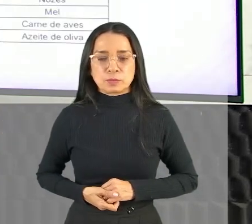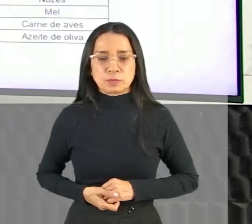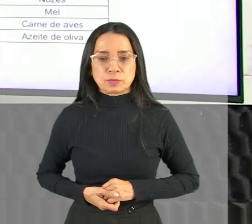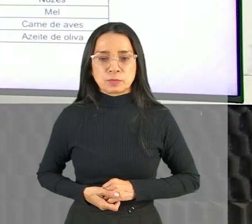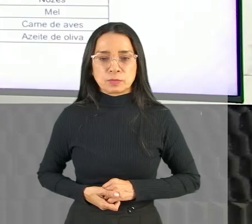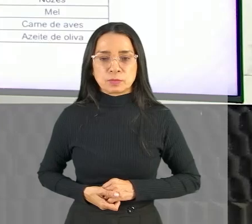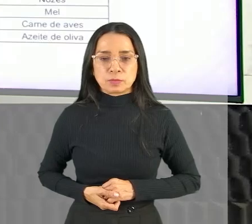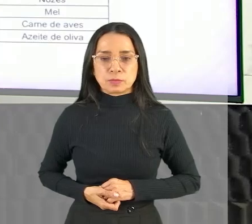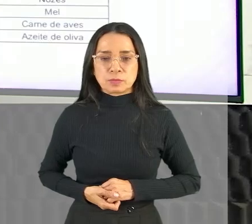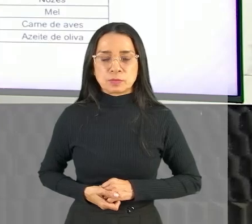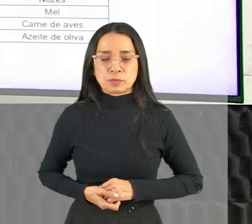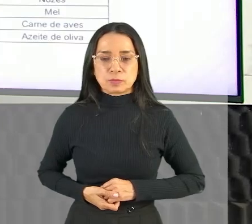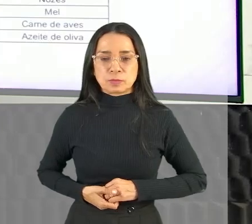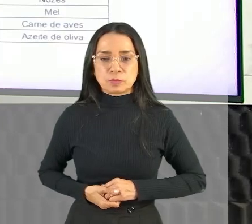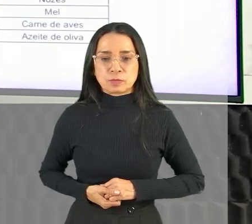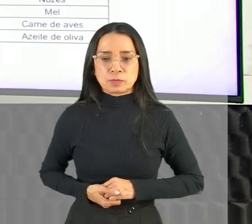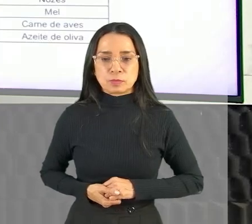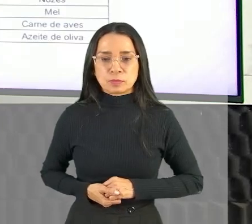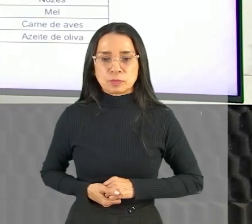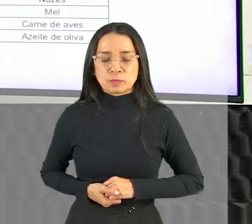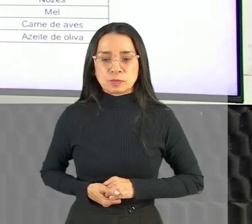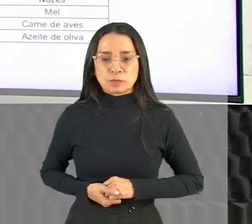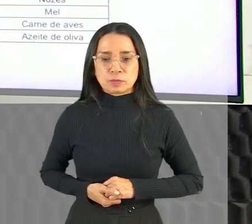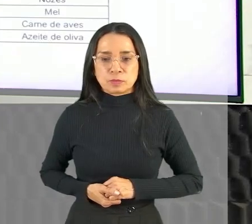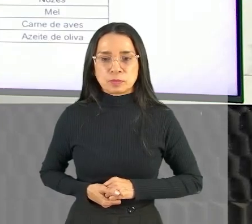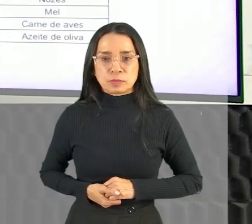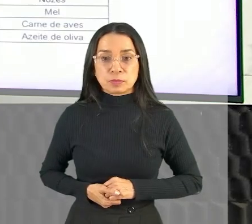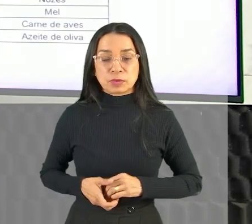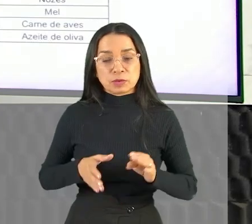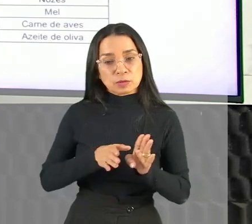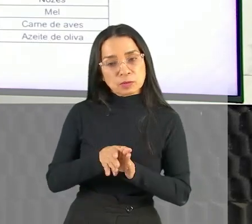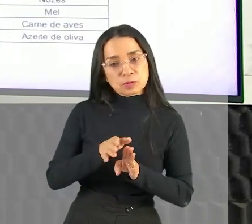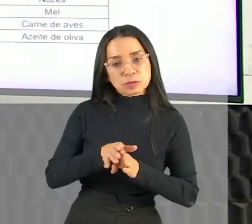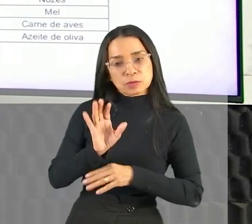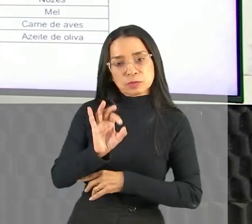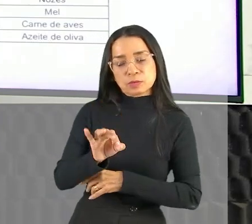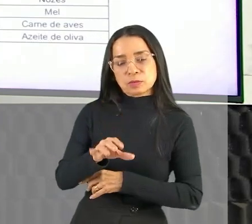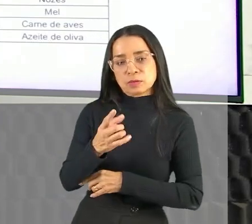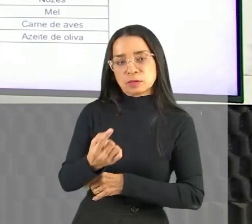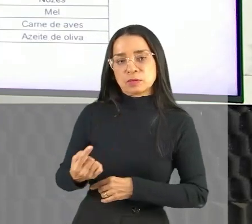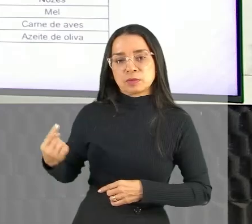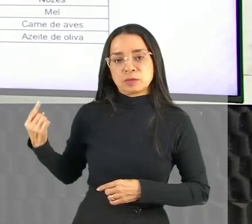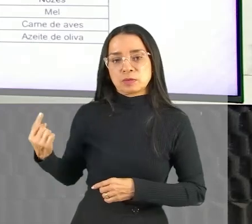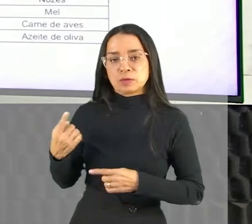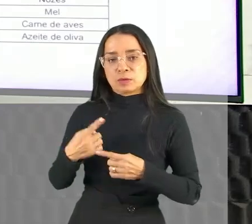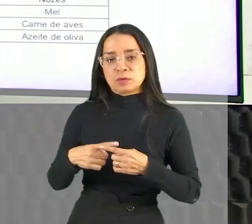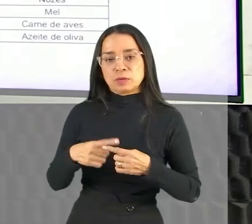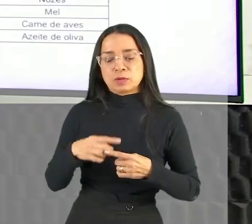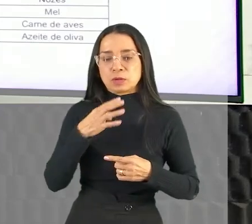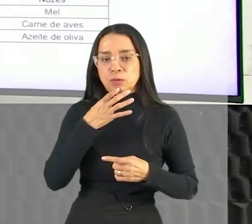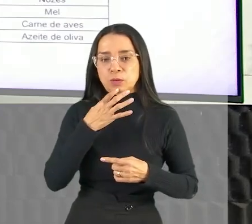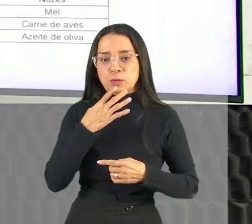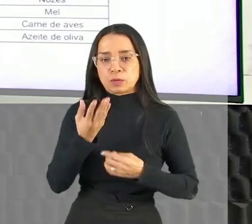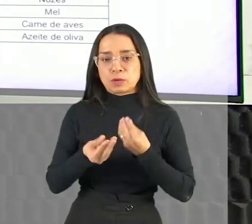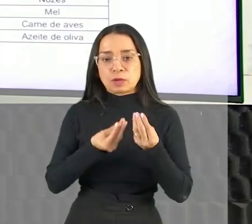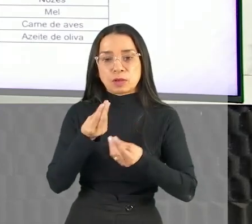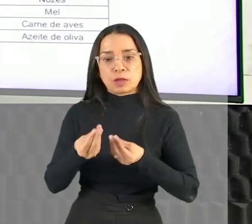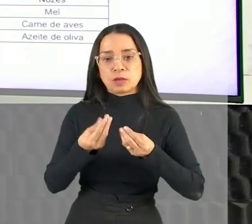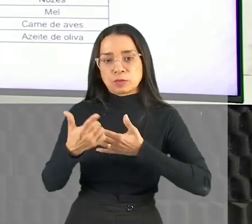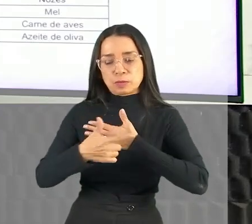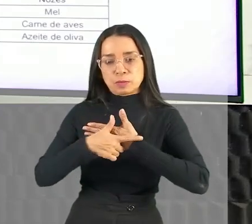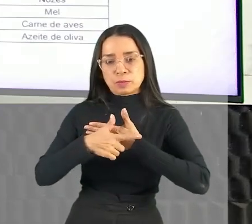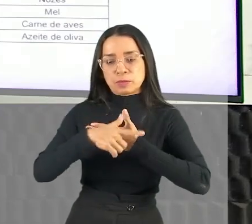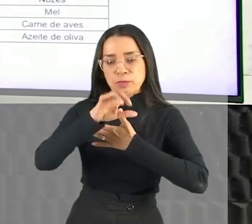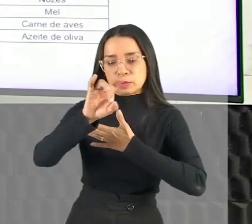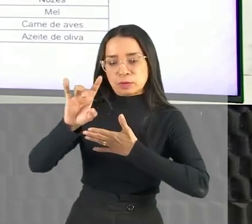Então, carboidrato, quem foi que sugeriu corretamente, porque conhece a função de cada